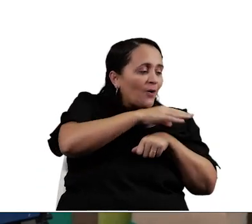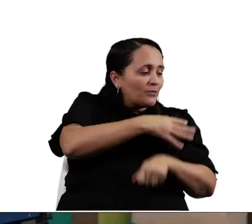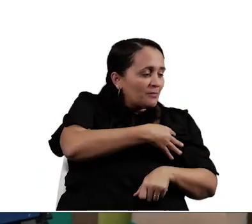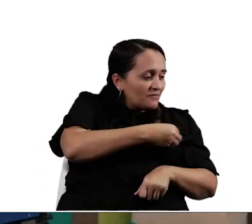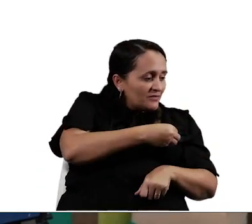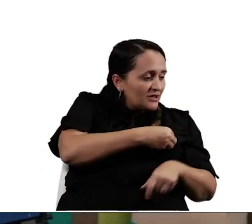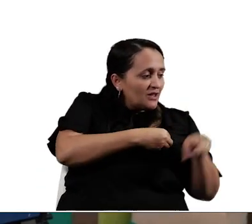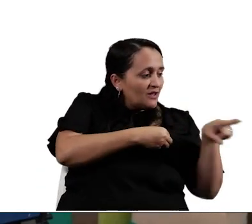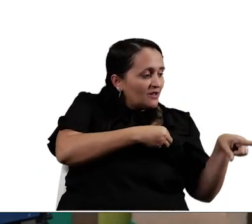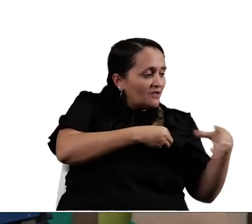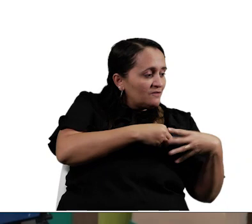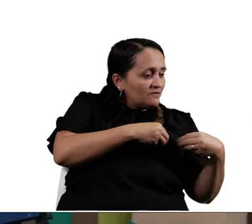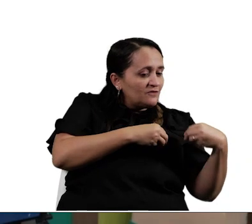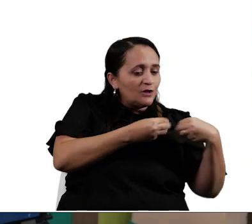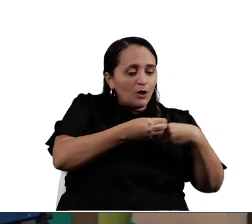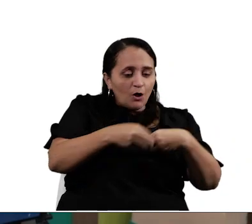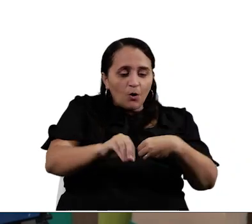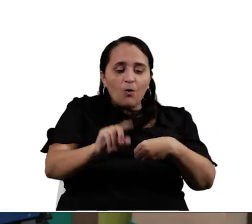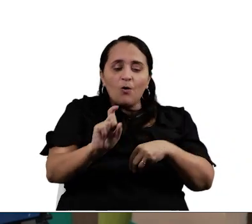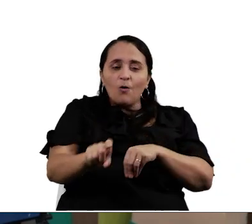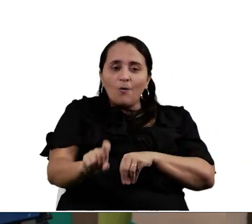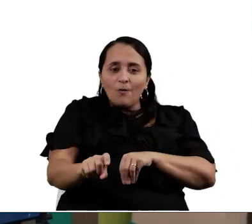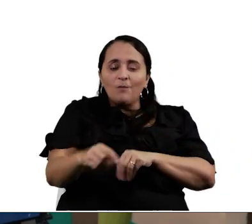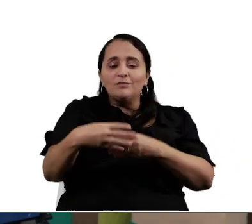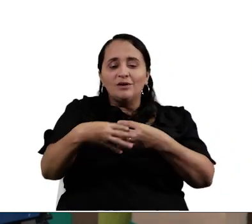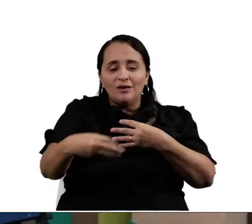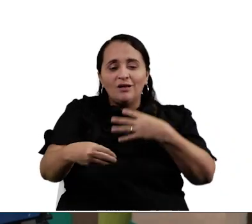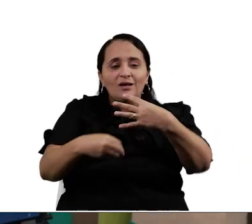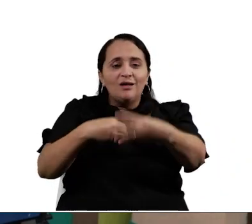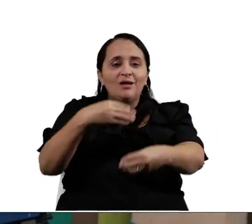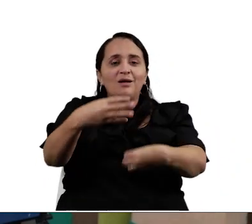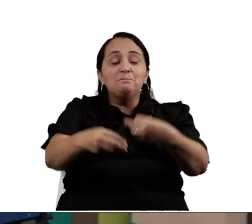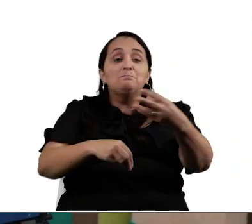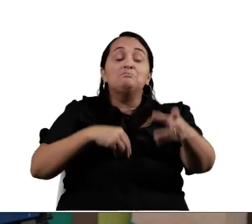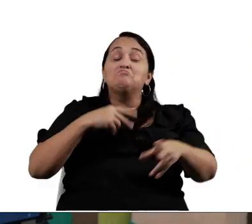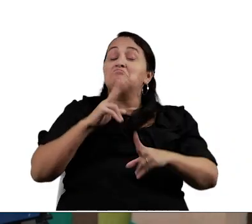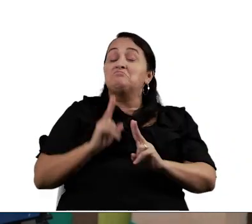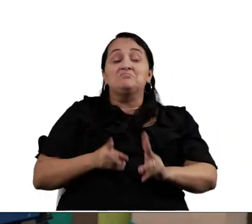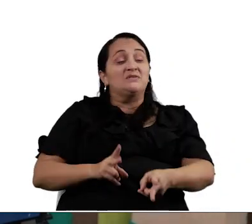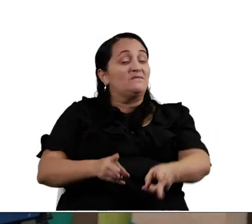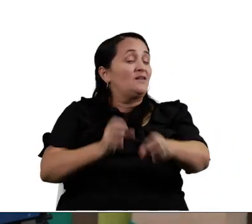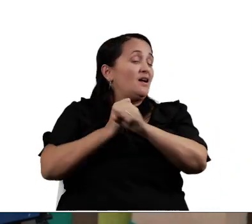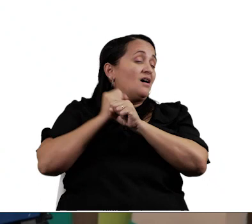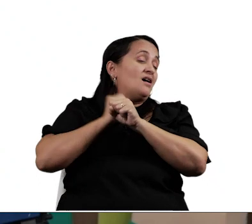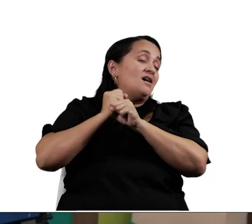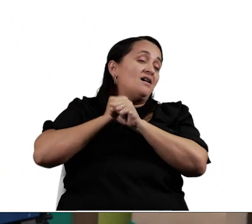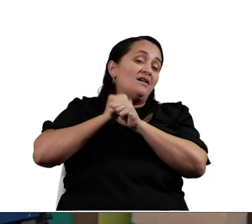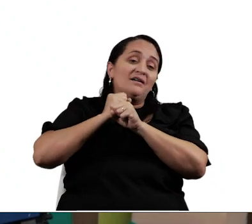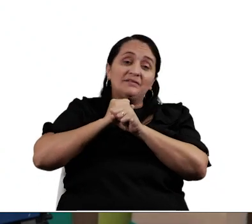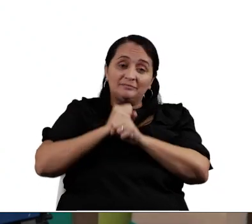dela, e assim vai até hoje, passando de gerações em gerações. Então, os contos africanos, aqui,